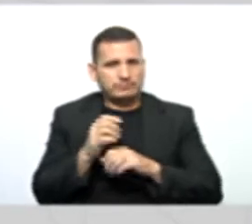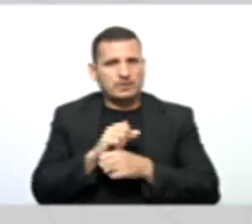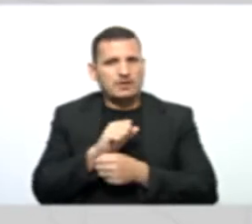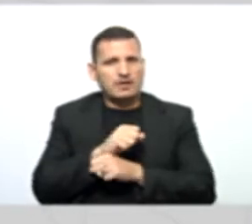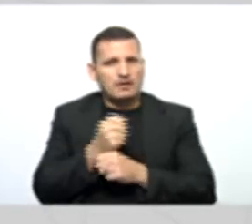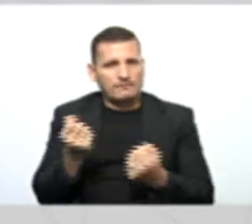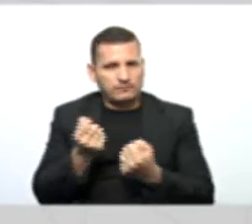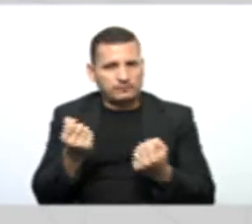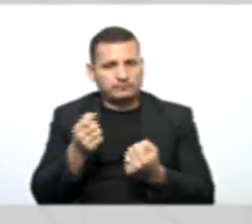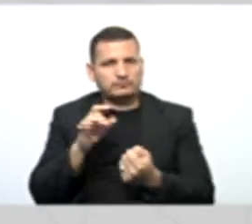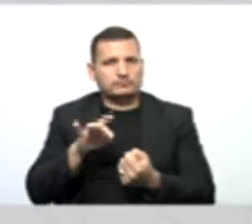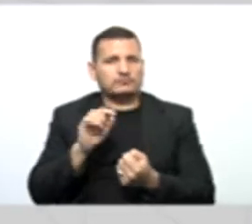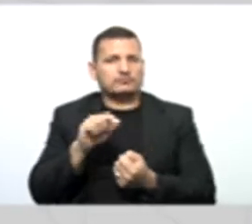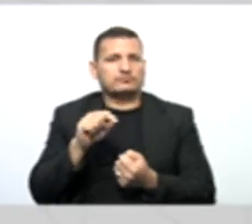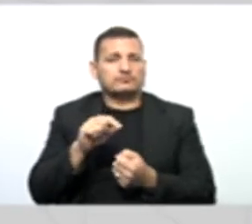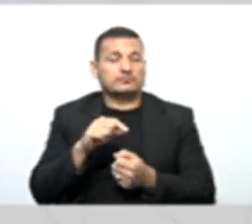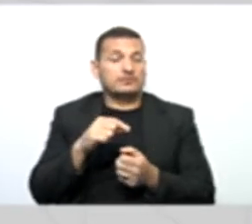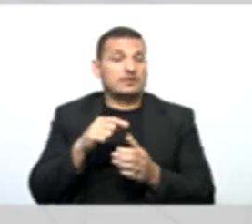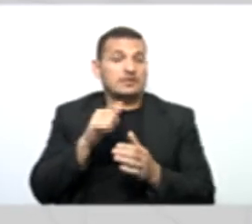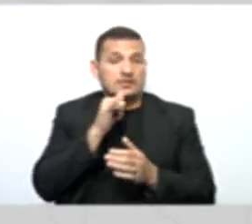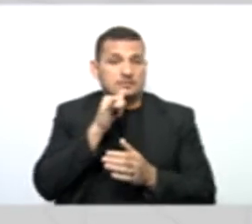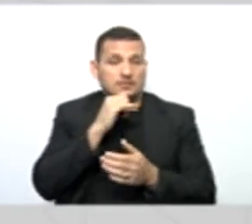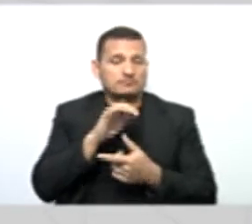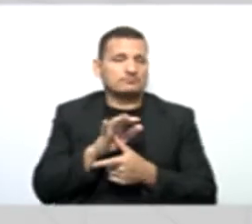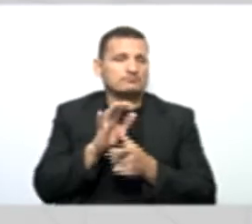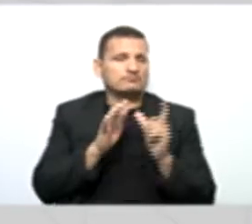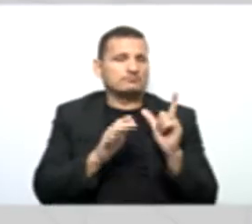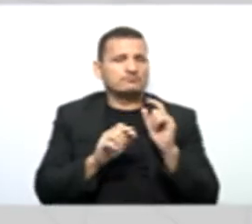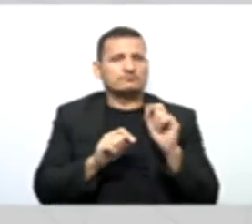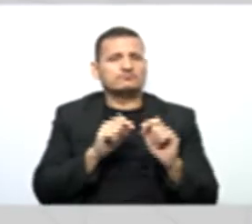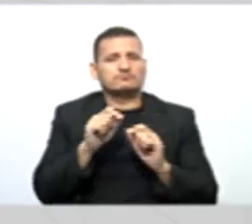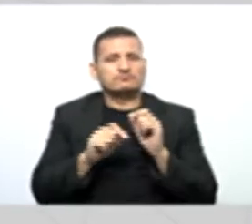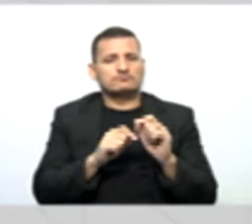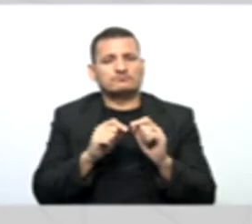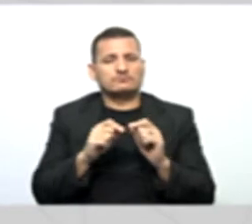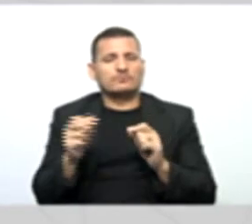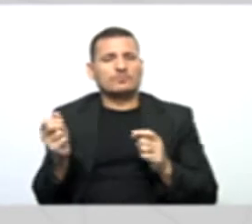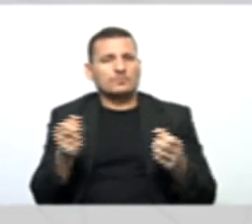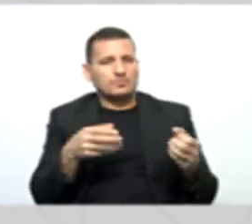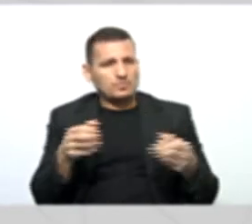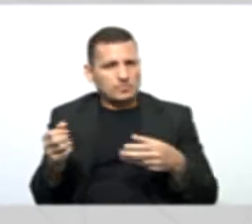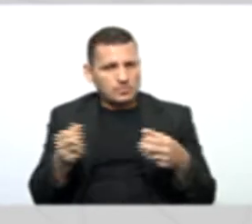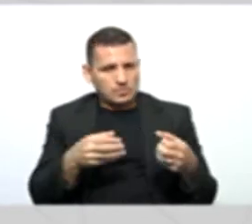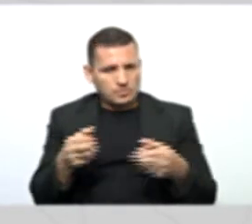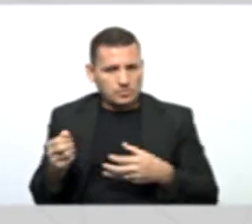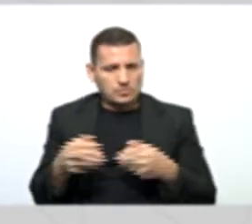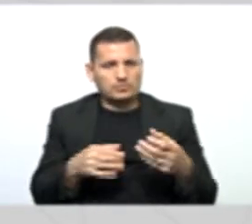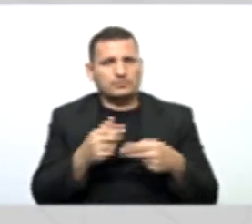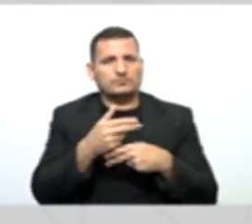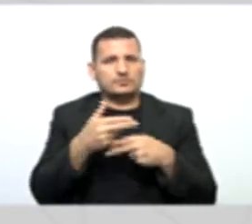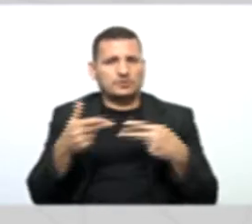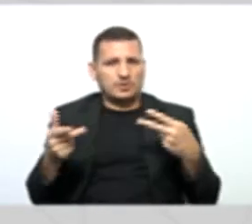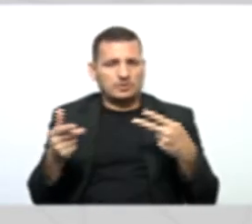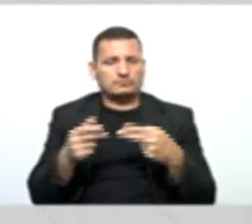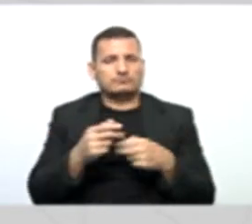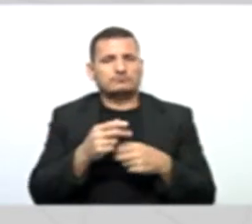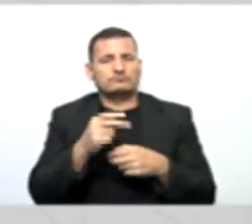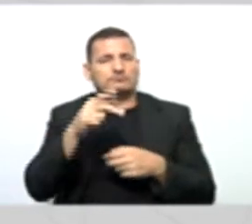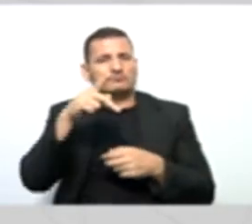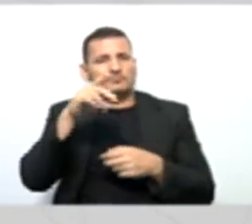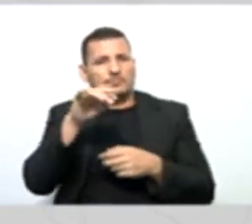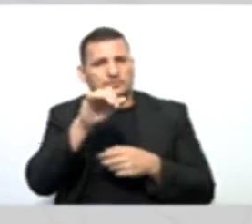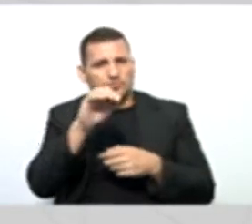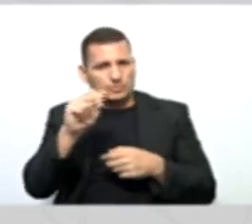exemplo anterior, nós temos que, de acordo com que novas instâncias, ou seja, novos objetos, pessoas forem